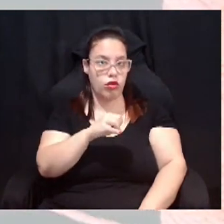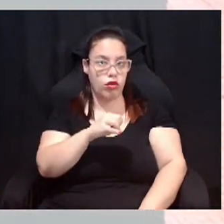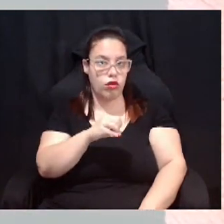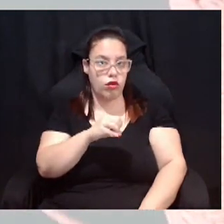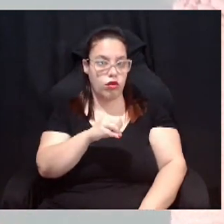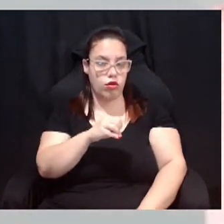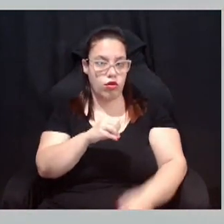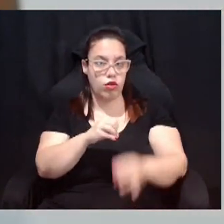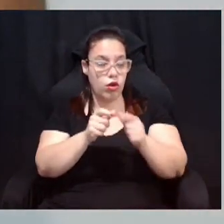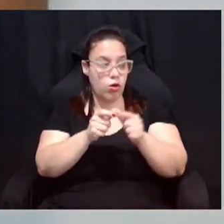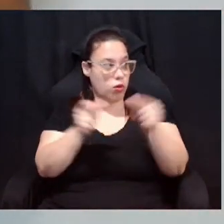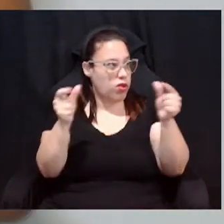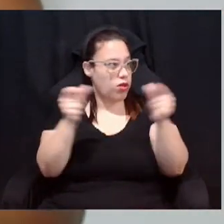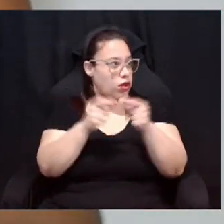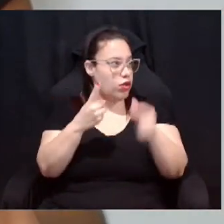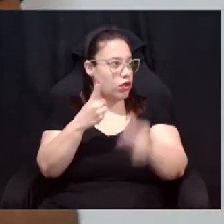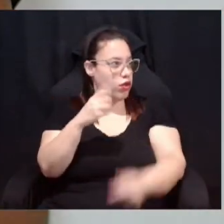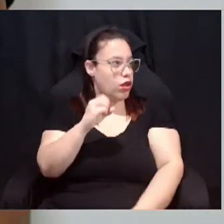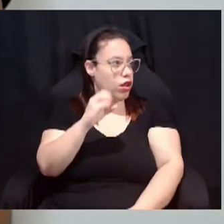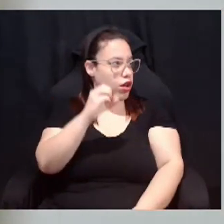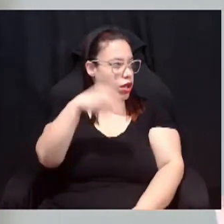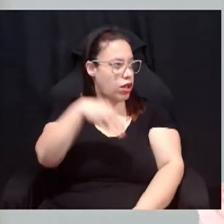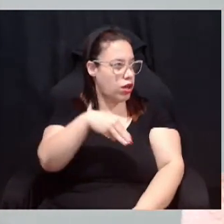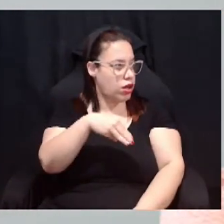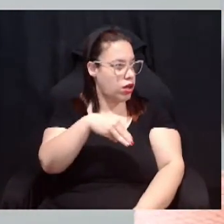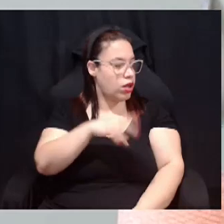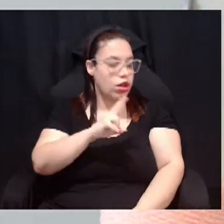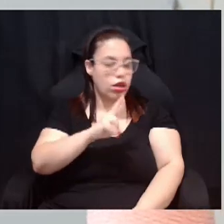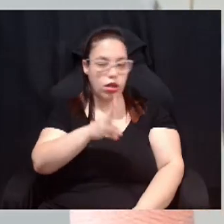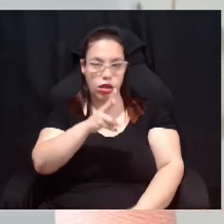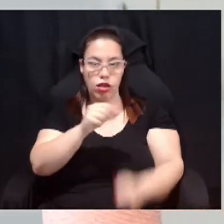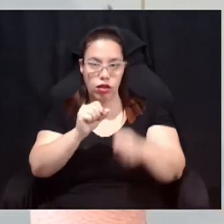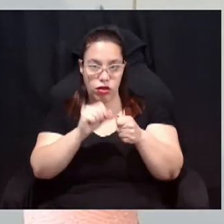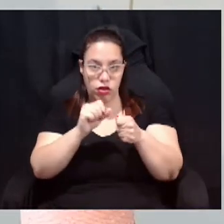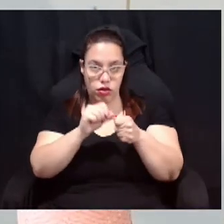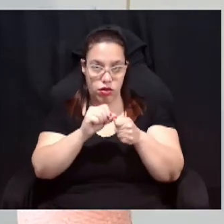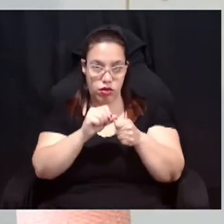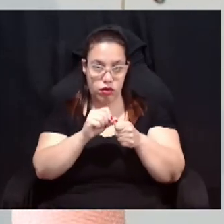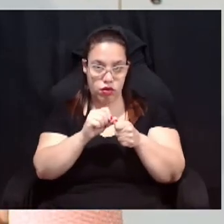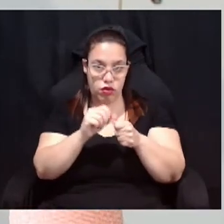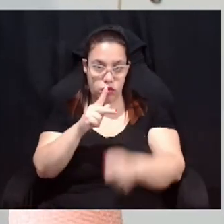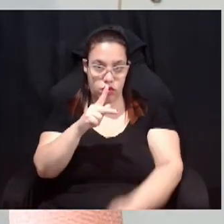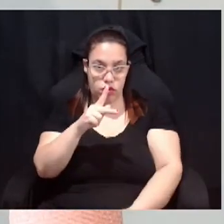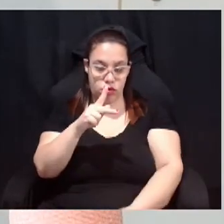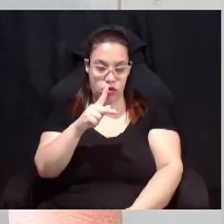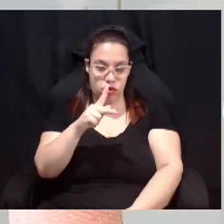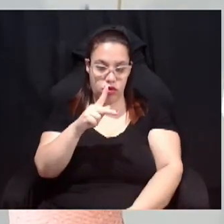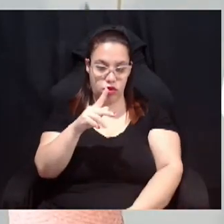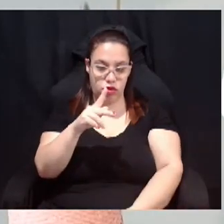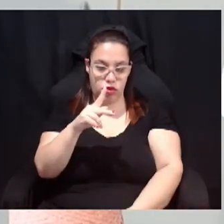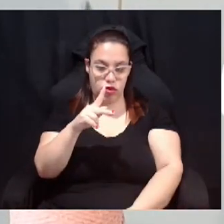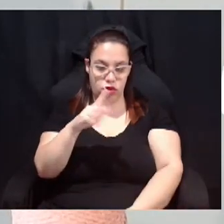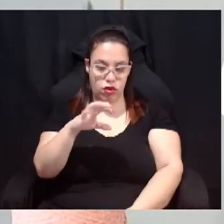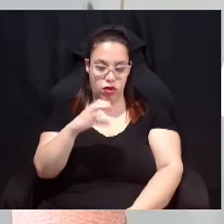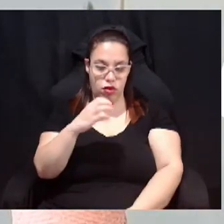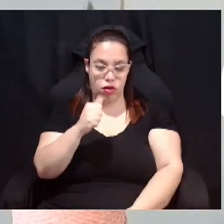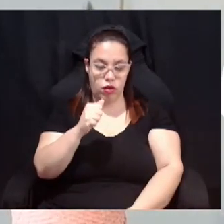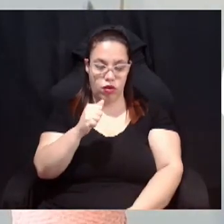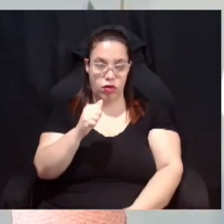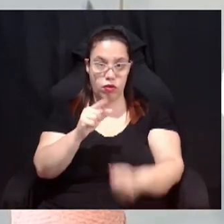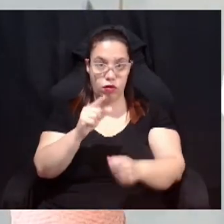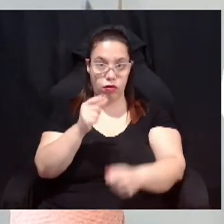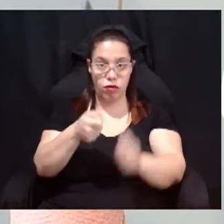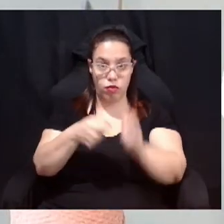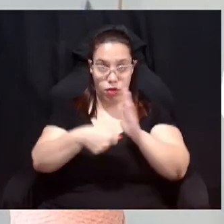ali uns 10 centímetros, mas sempre faça a peça piloto, para você testar o ponto que você vai tirar